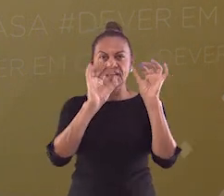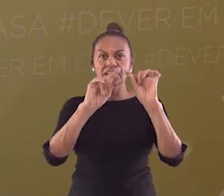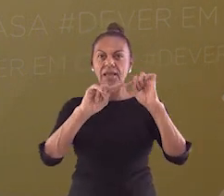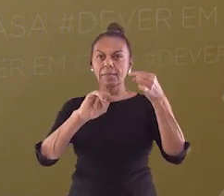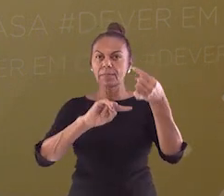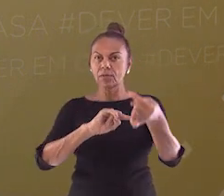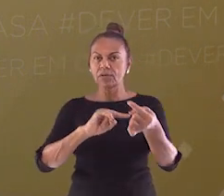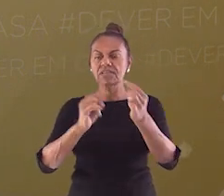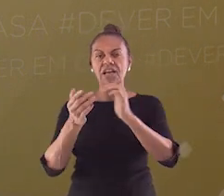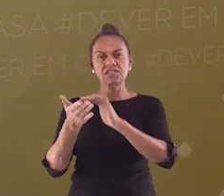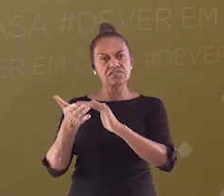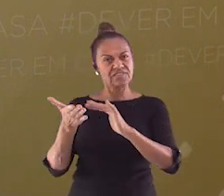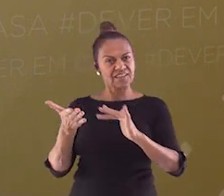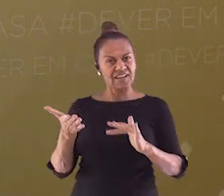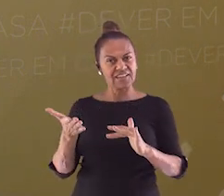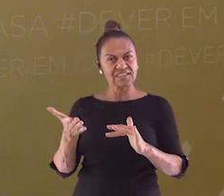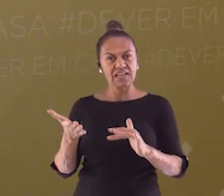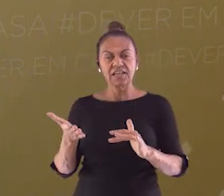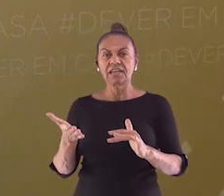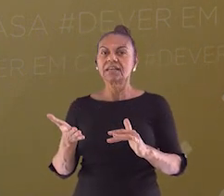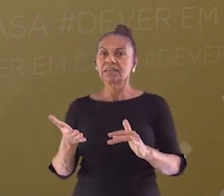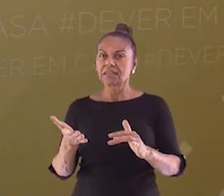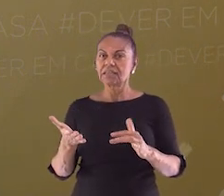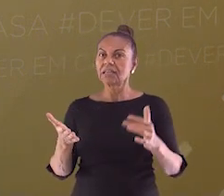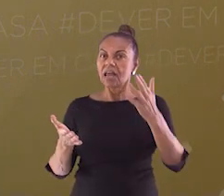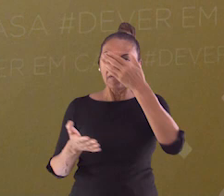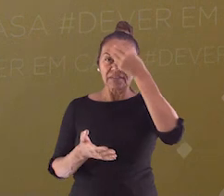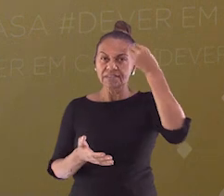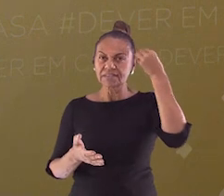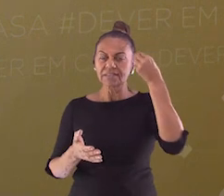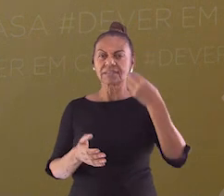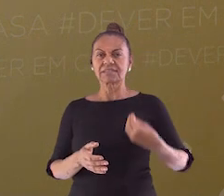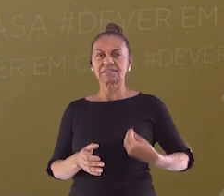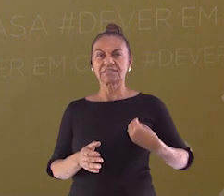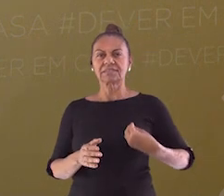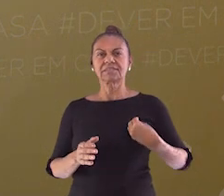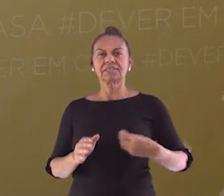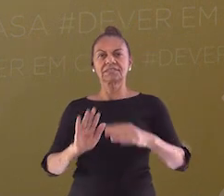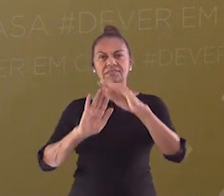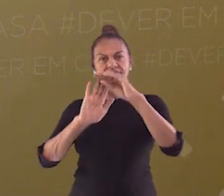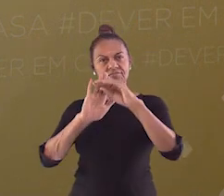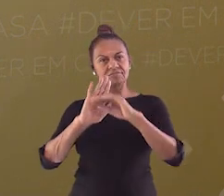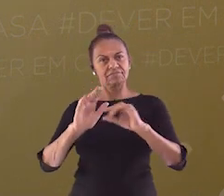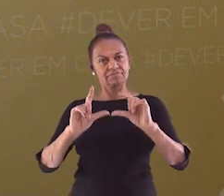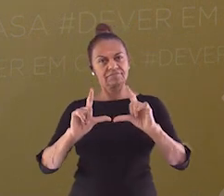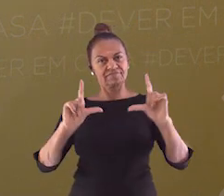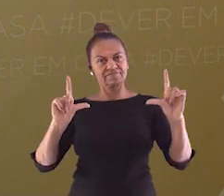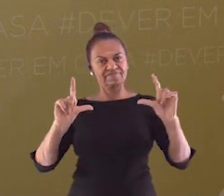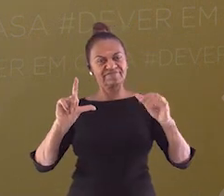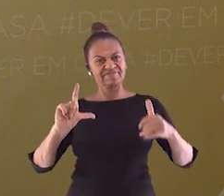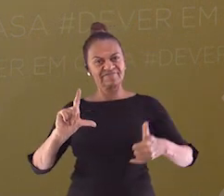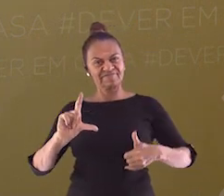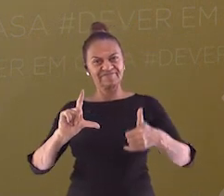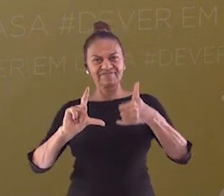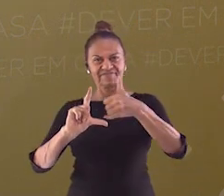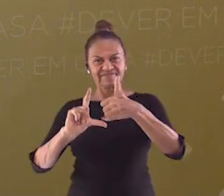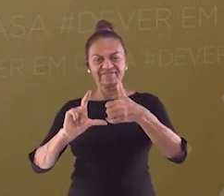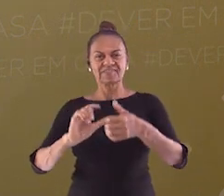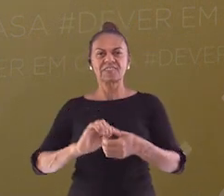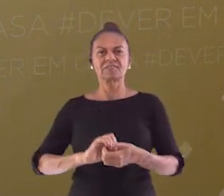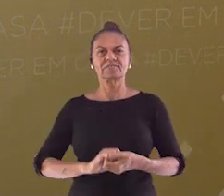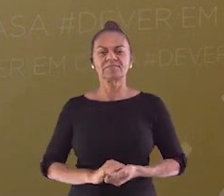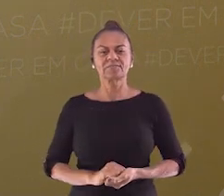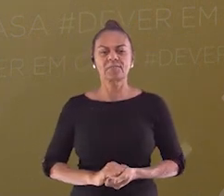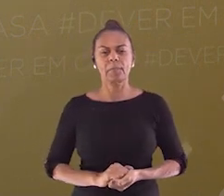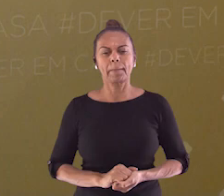desse vídeo nós vamos fazer uma atividade. E claro, não esqueçam de marcar sua presença na aula, então pegue seu celular